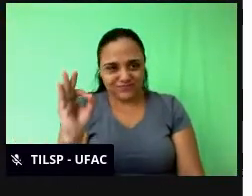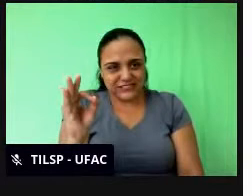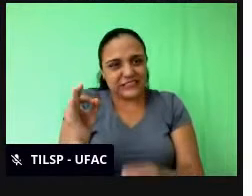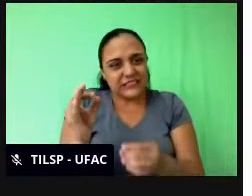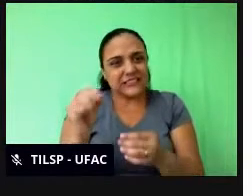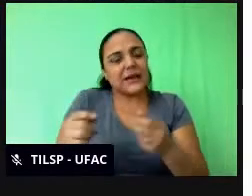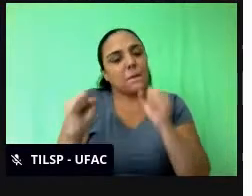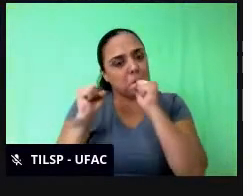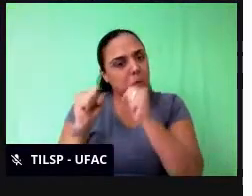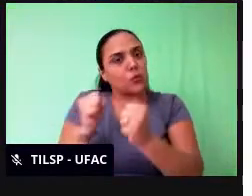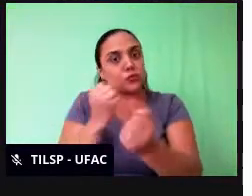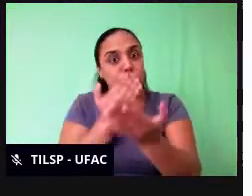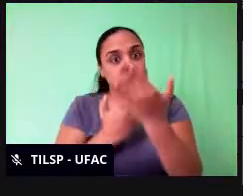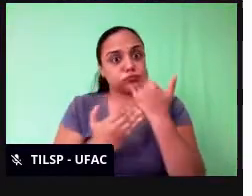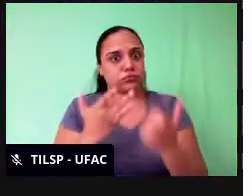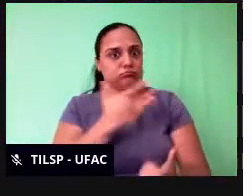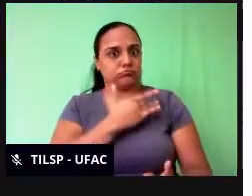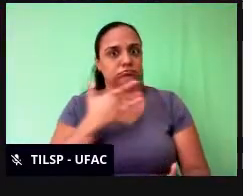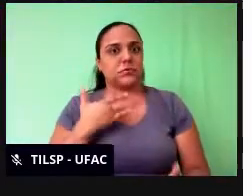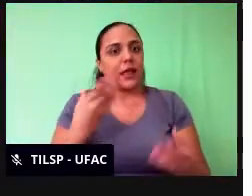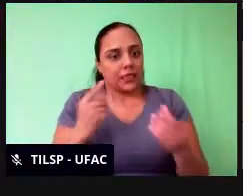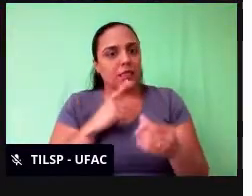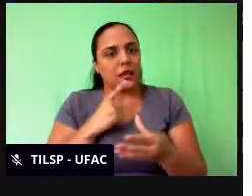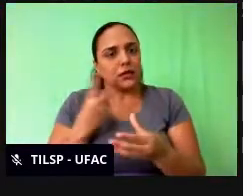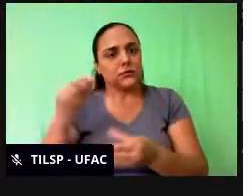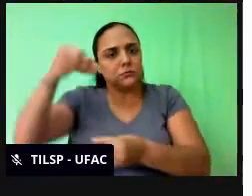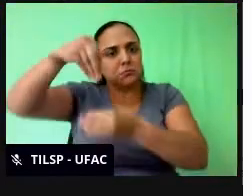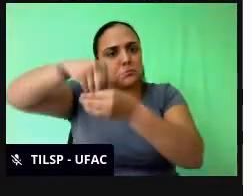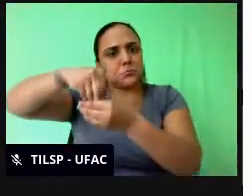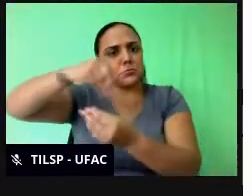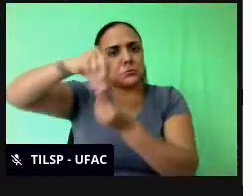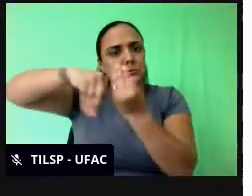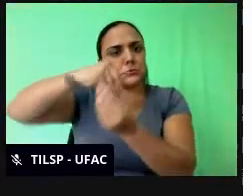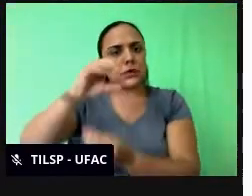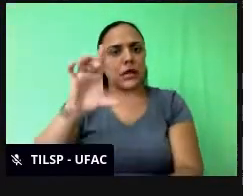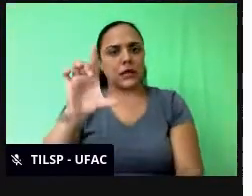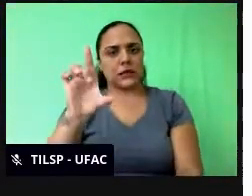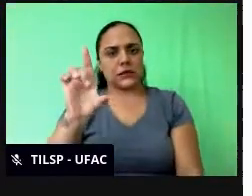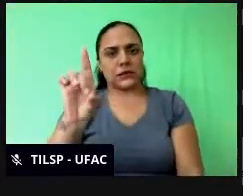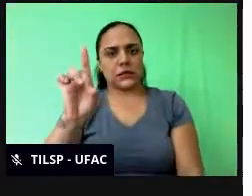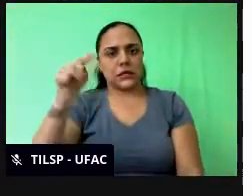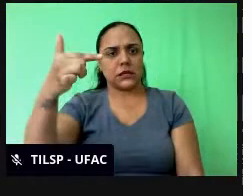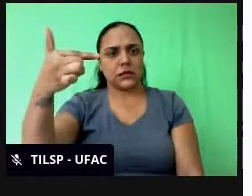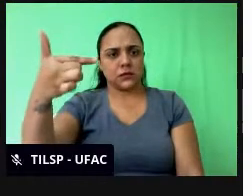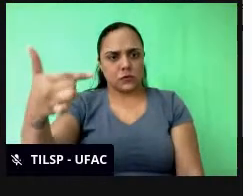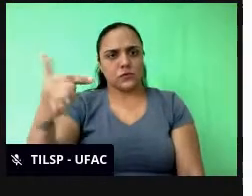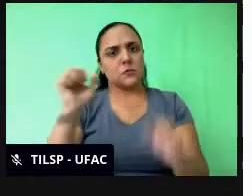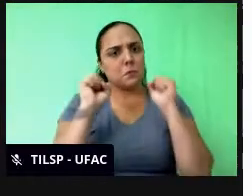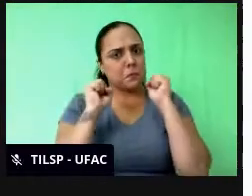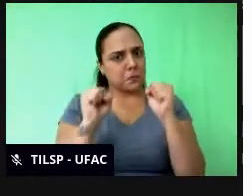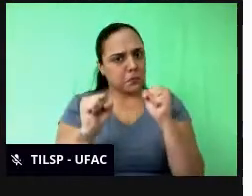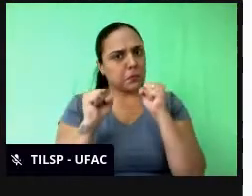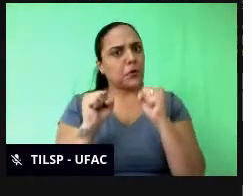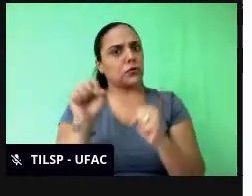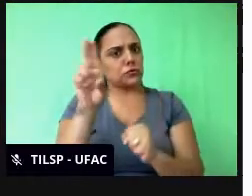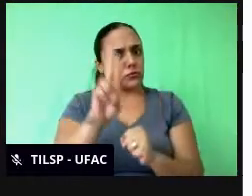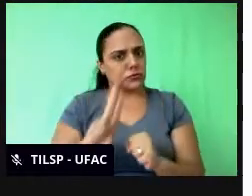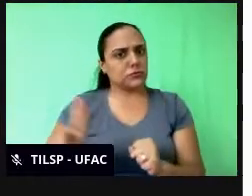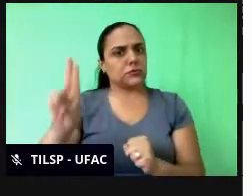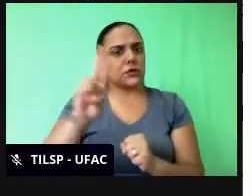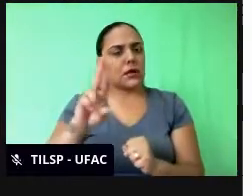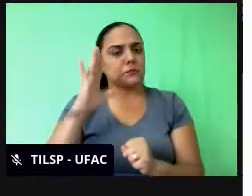possuem vitamina D2, alguns estudos mostram que eles também podem ser utilizados como uma boa fonte,